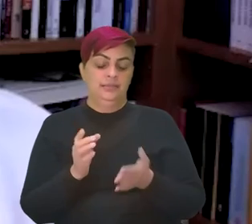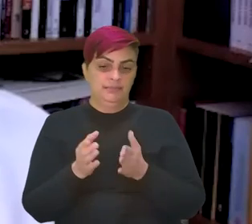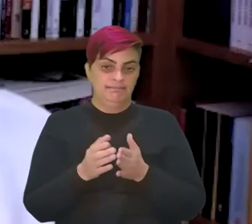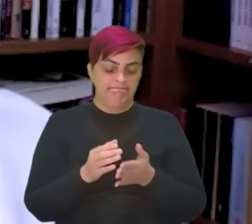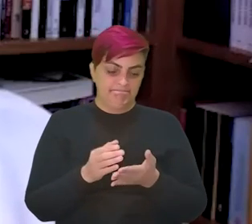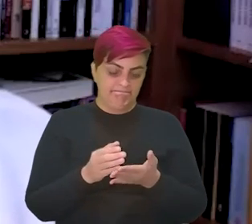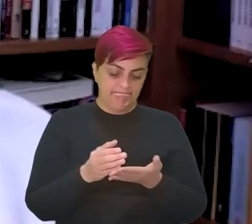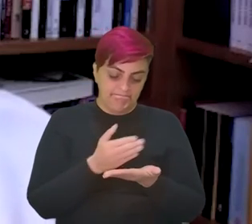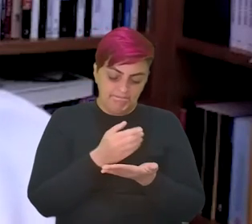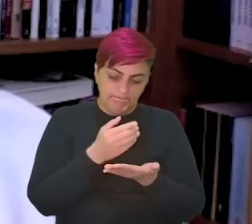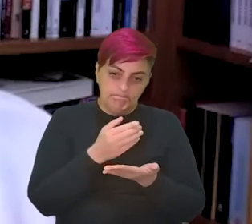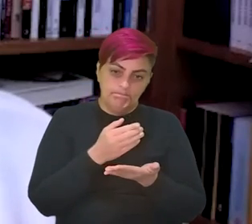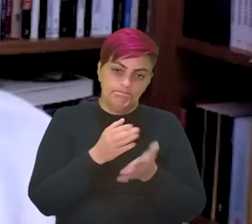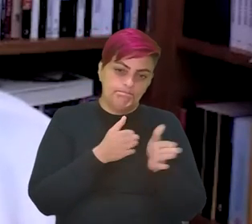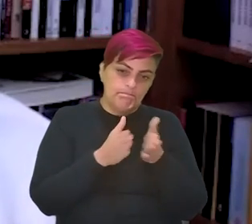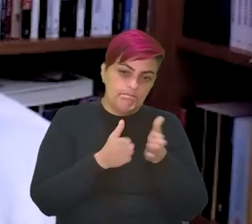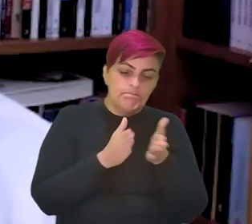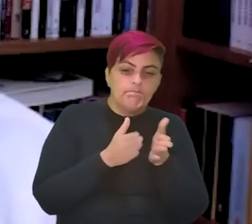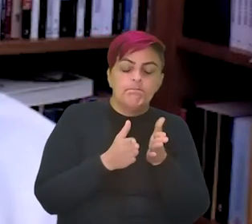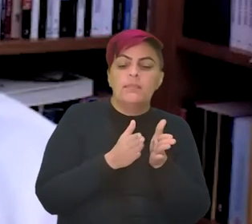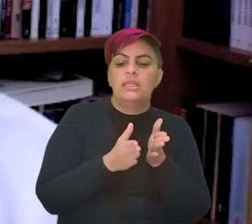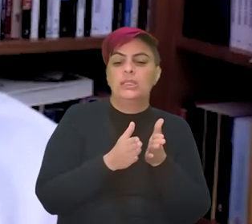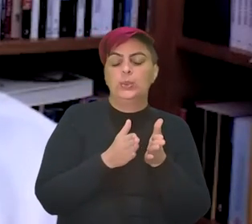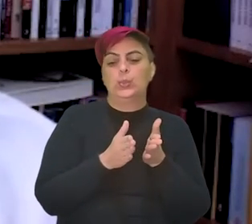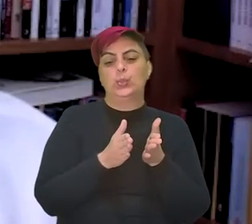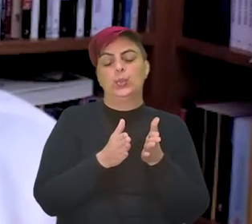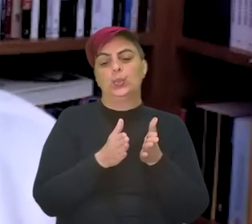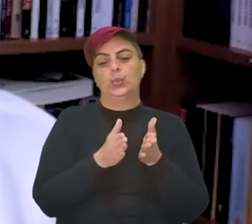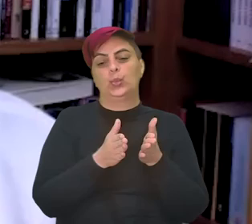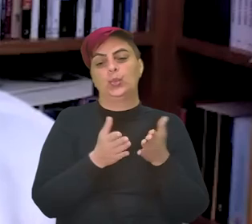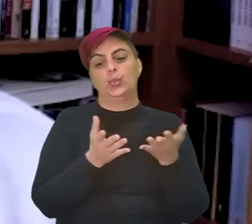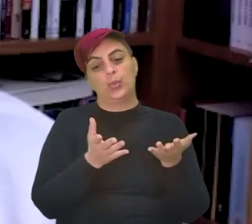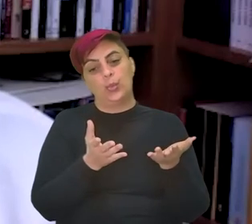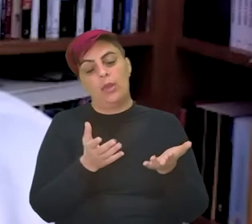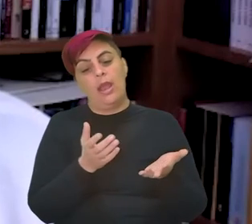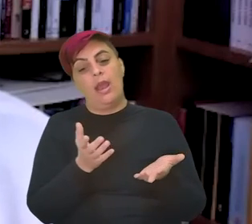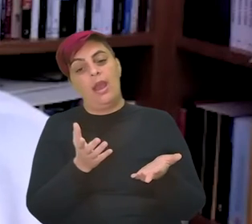na primeira metade, até um pouco mais da primeira metade